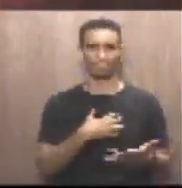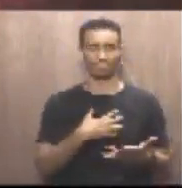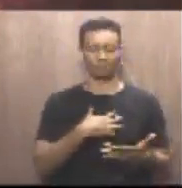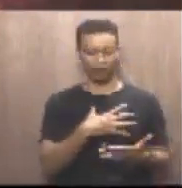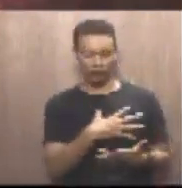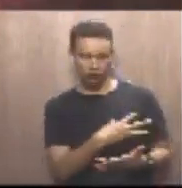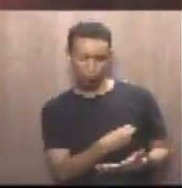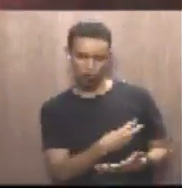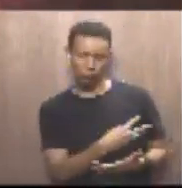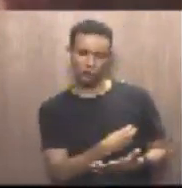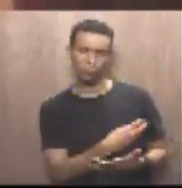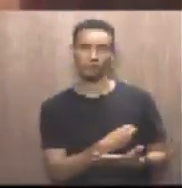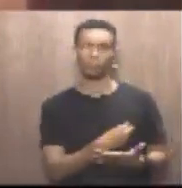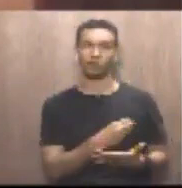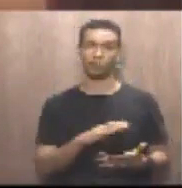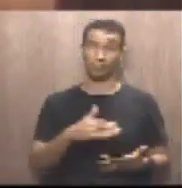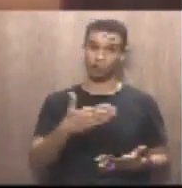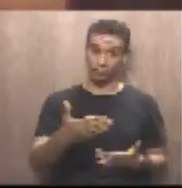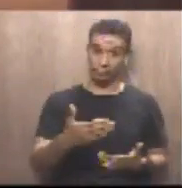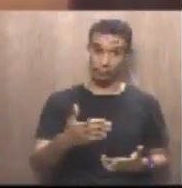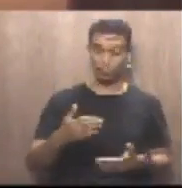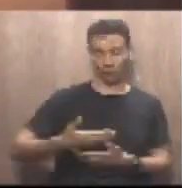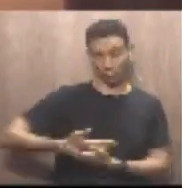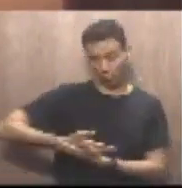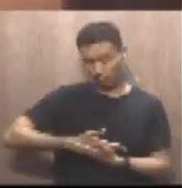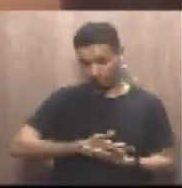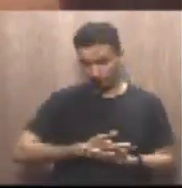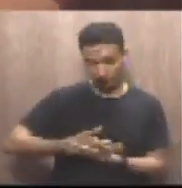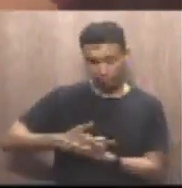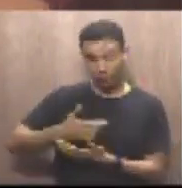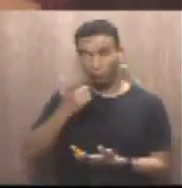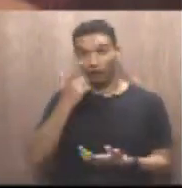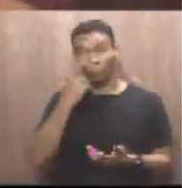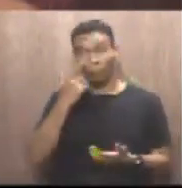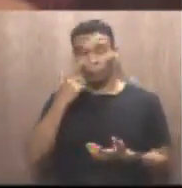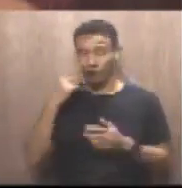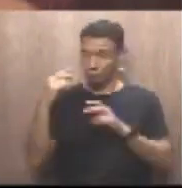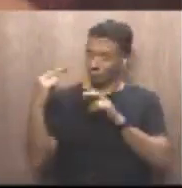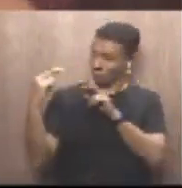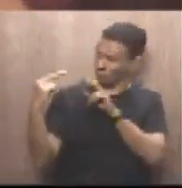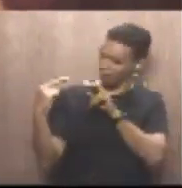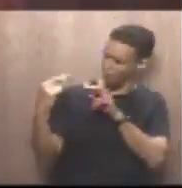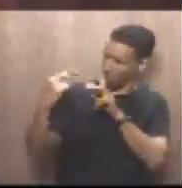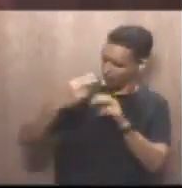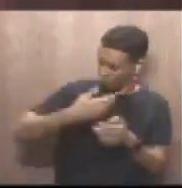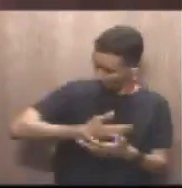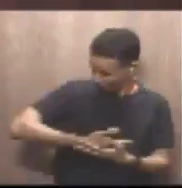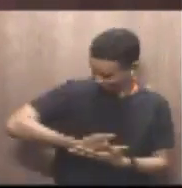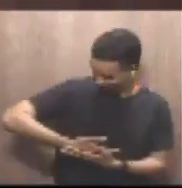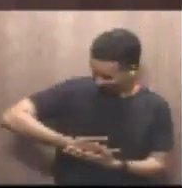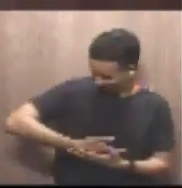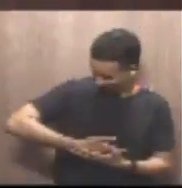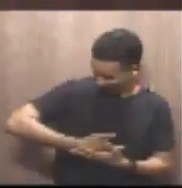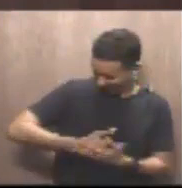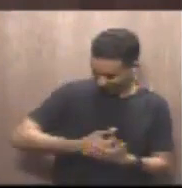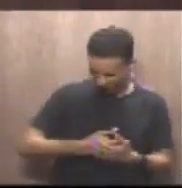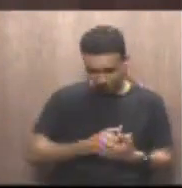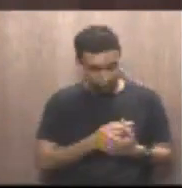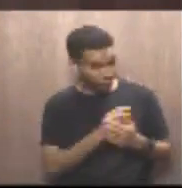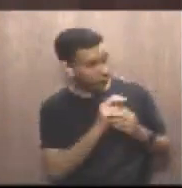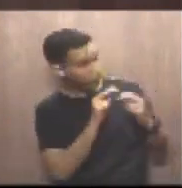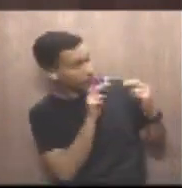aleitamento materno. E ali aquele bebê, ao olhar para o olhar da sua mãe, ele vai fazer um download